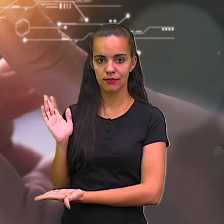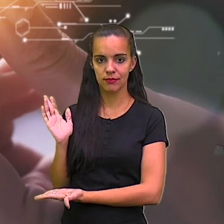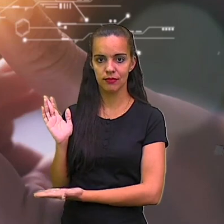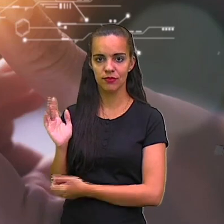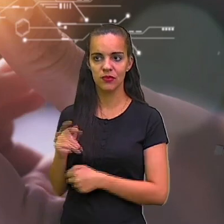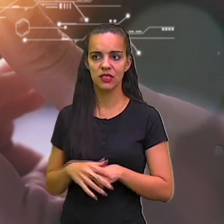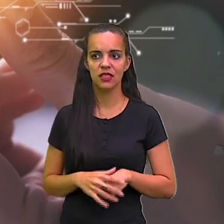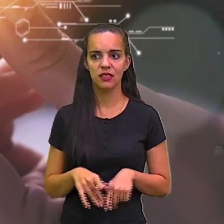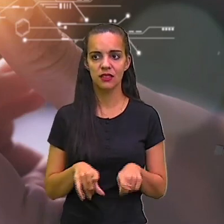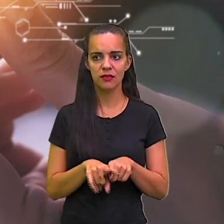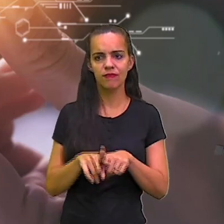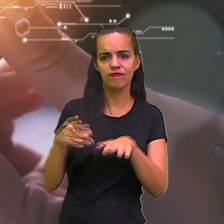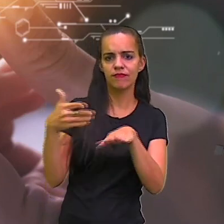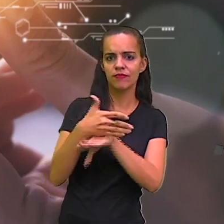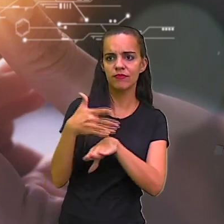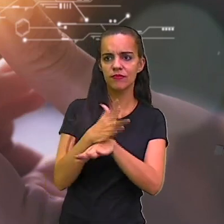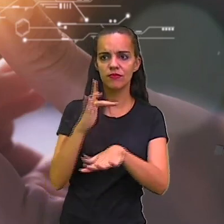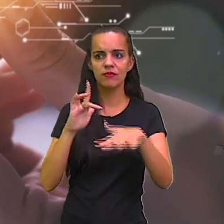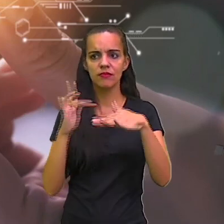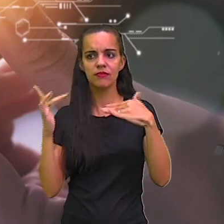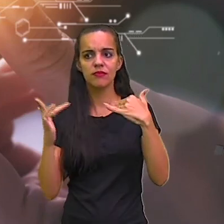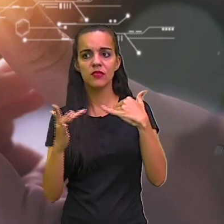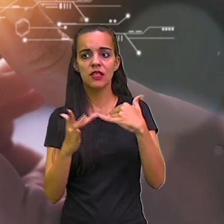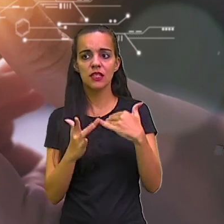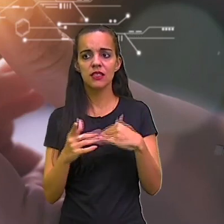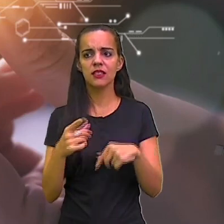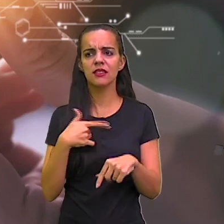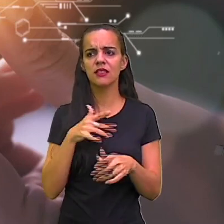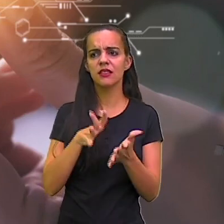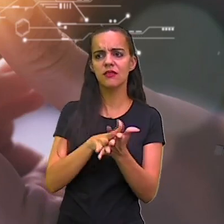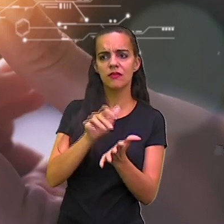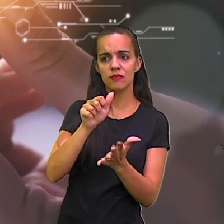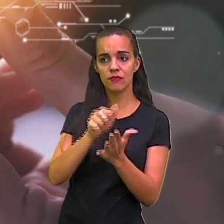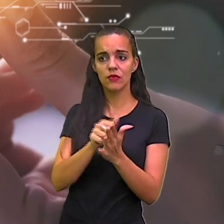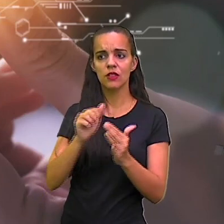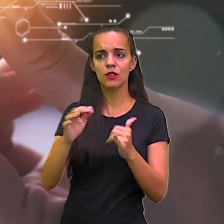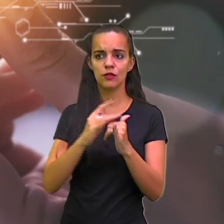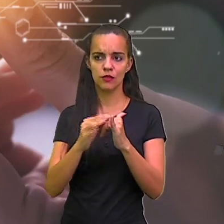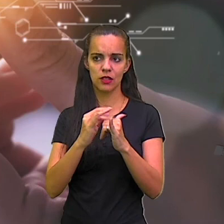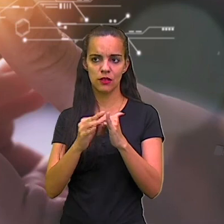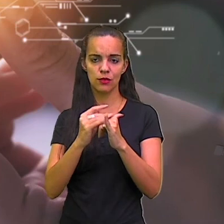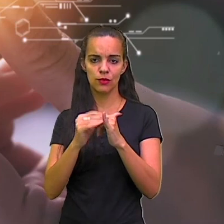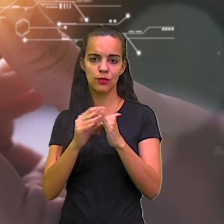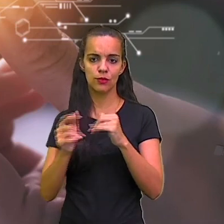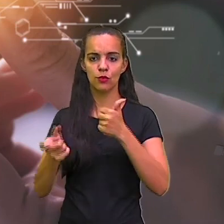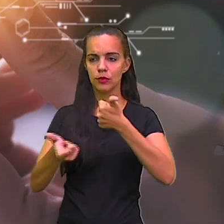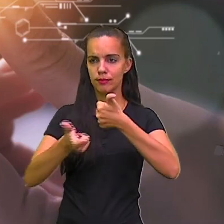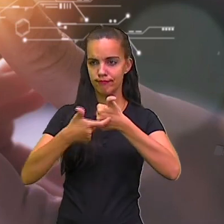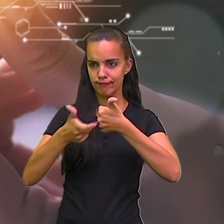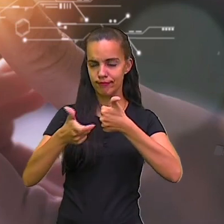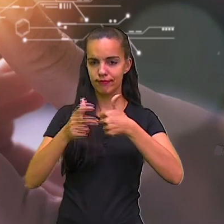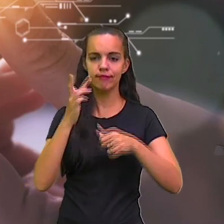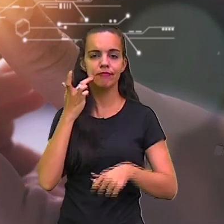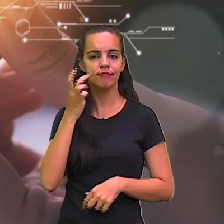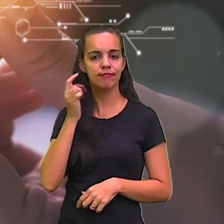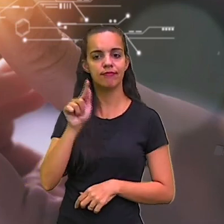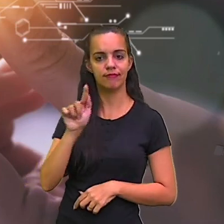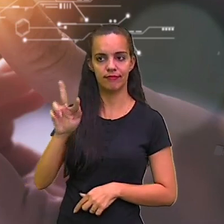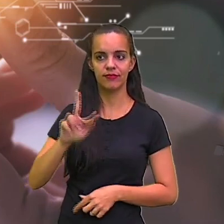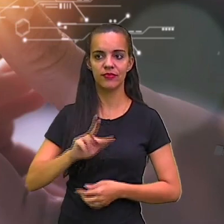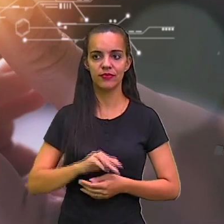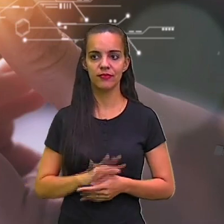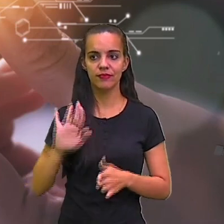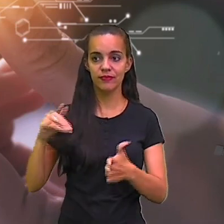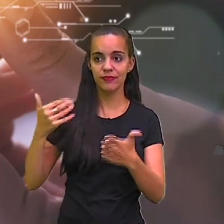canto da tela acessar nossas redes sociais e se inscrever em nosso canal do YouTube smed